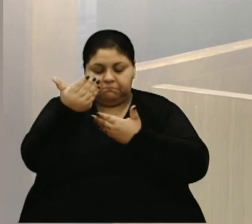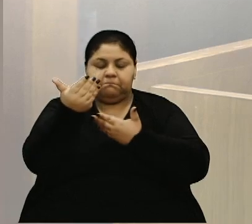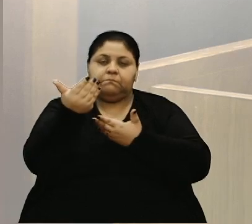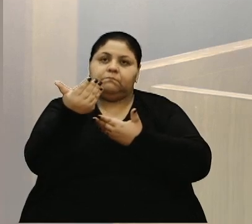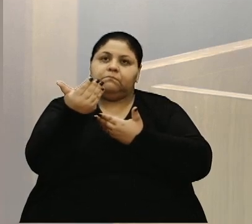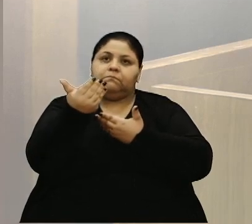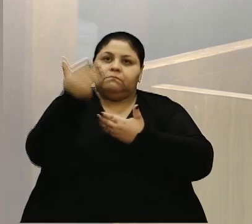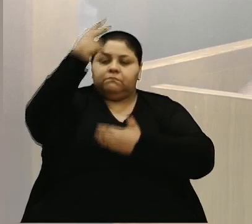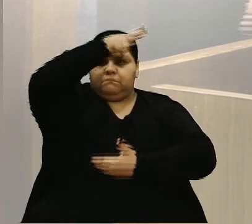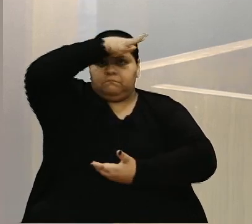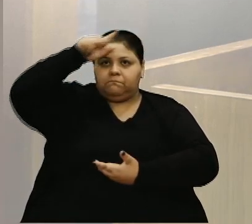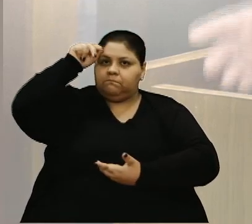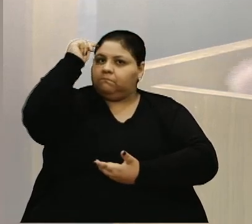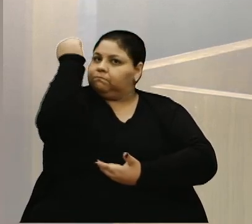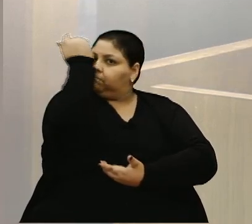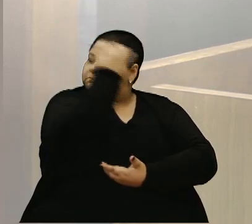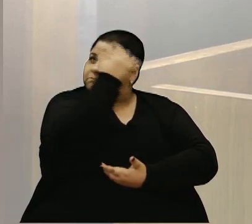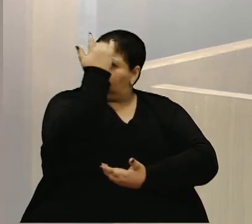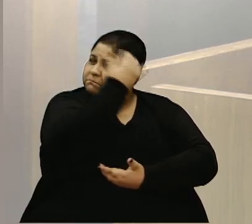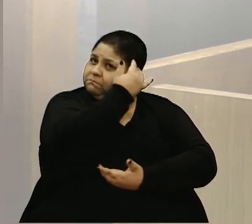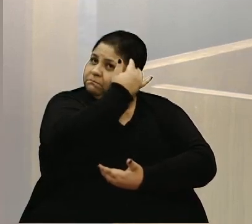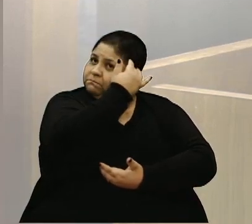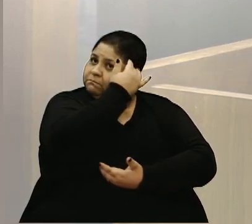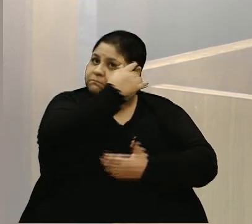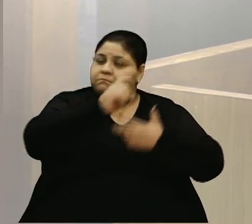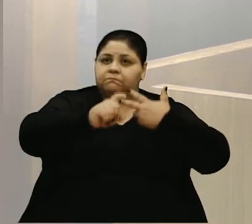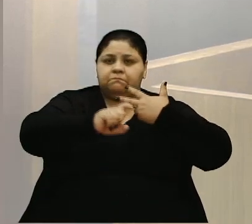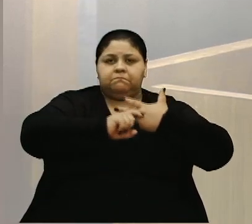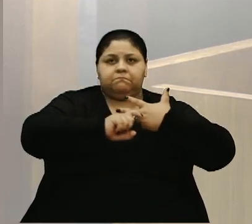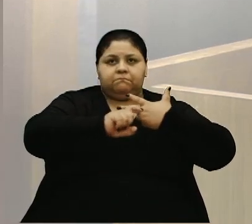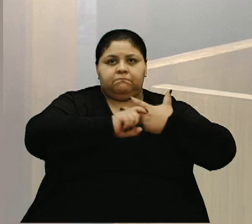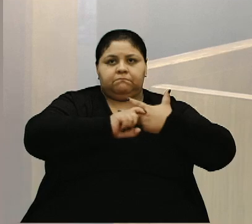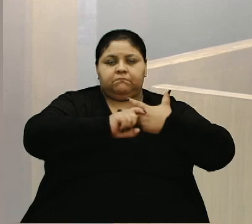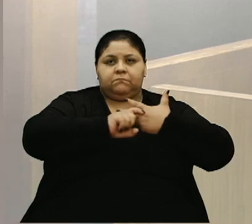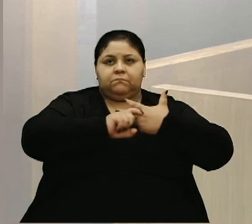ao prefeito, ao